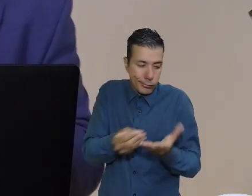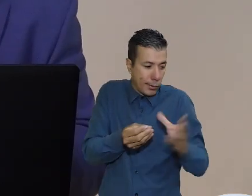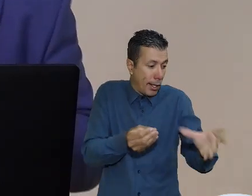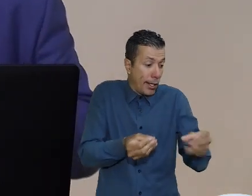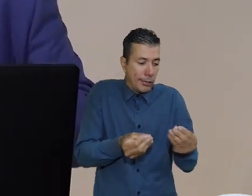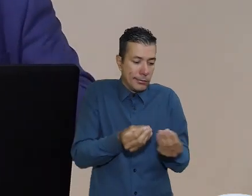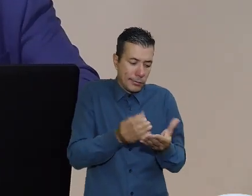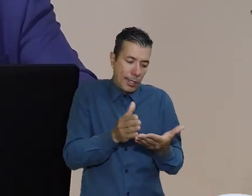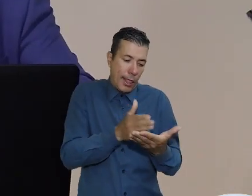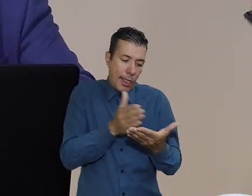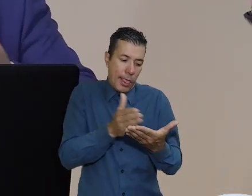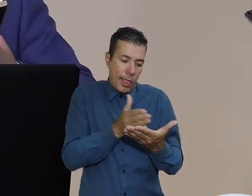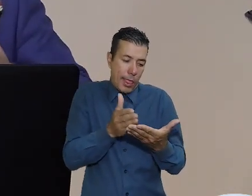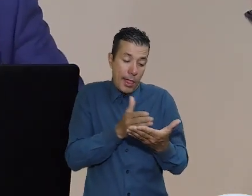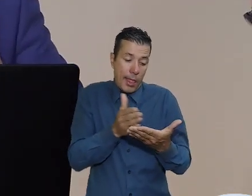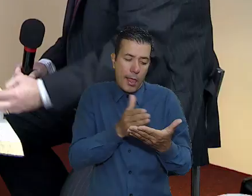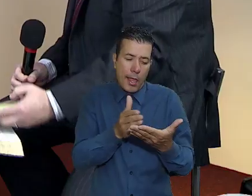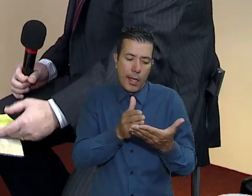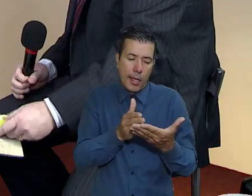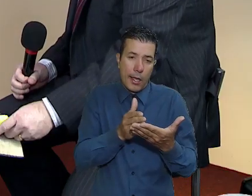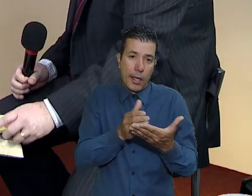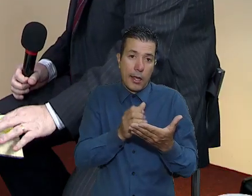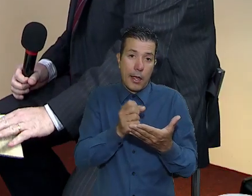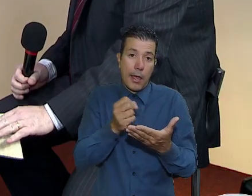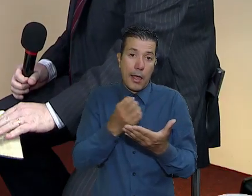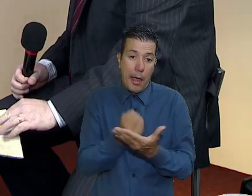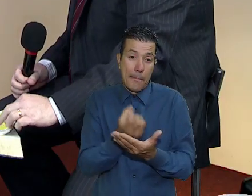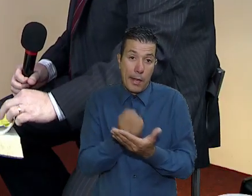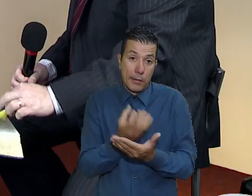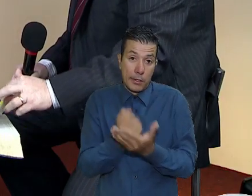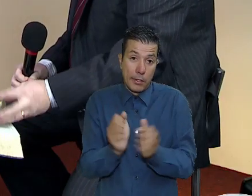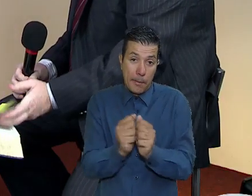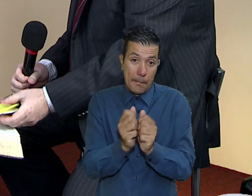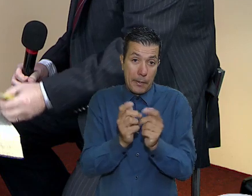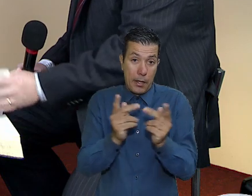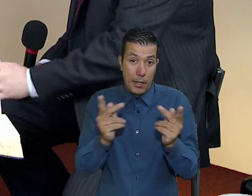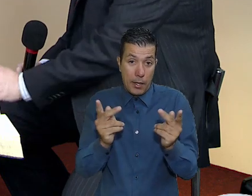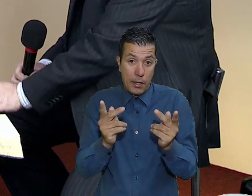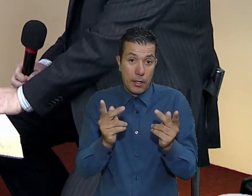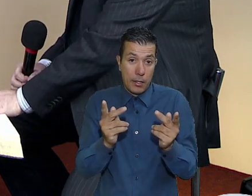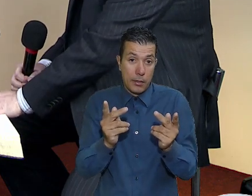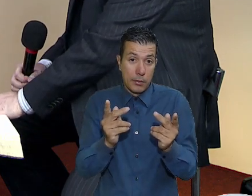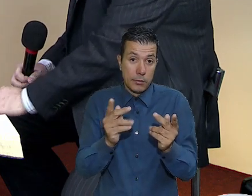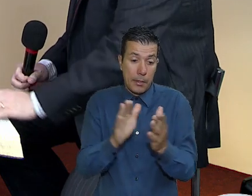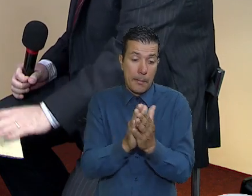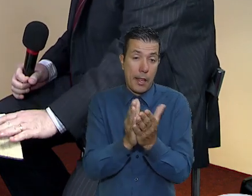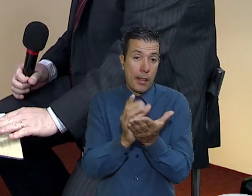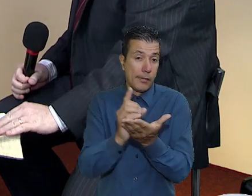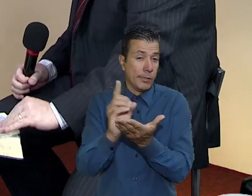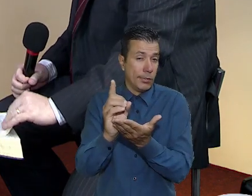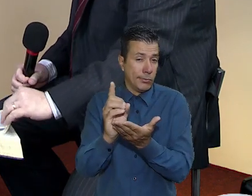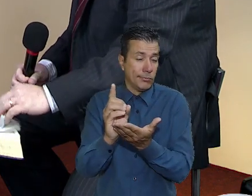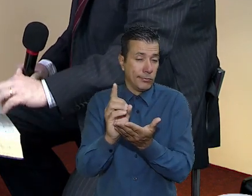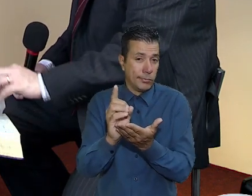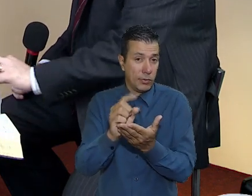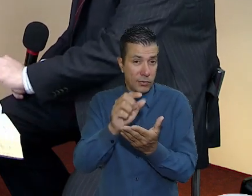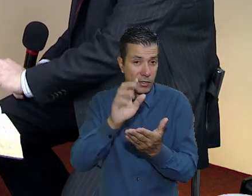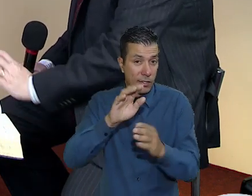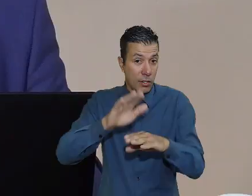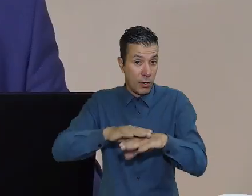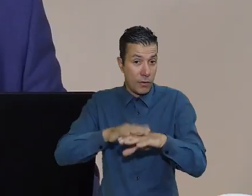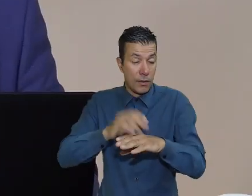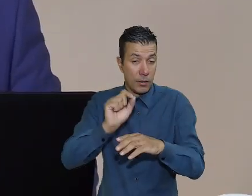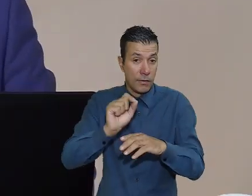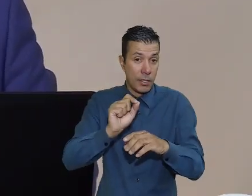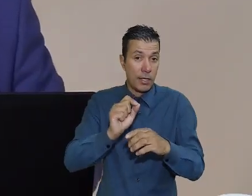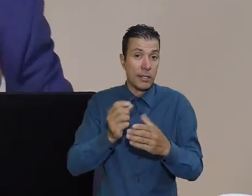você clique aí também, abra o aplicativo da sua Bíblia. Eu quero que você pegue mais uma vez, assim como você fez nos outros capítulos,